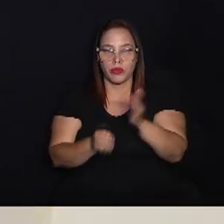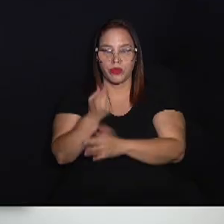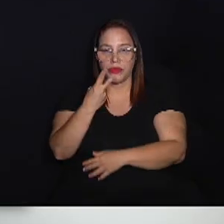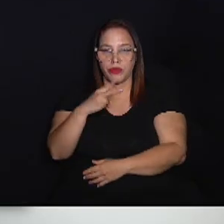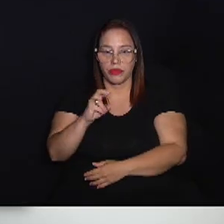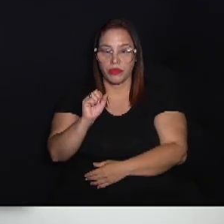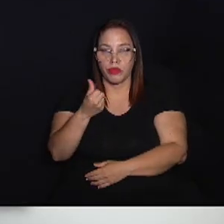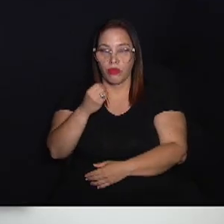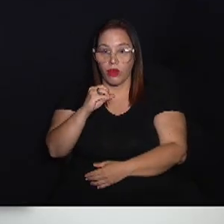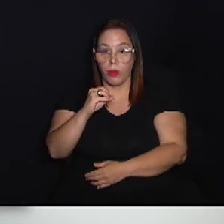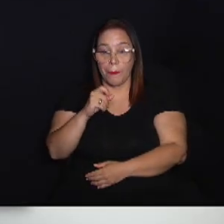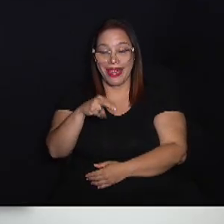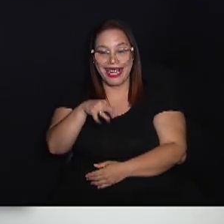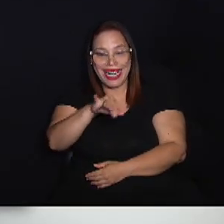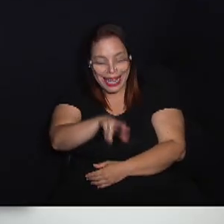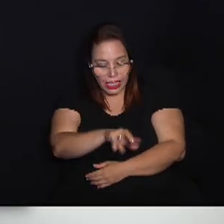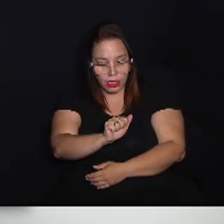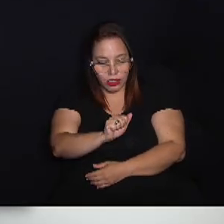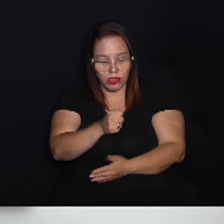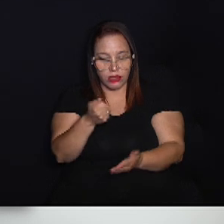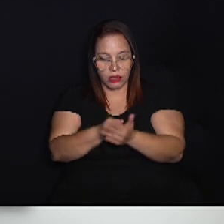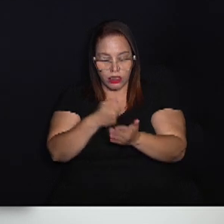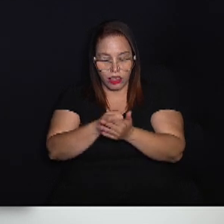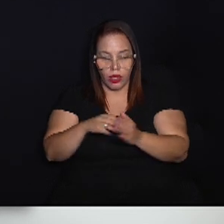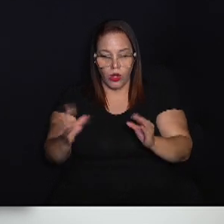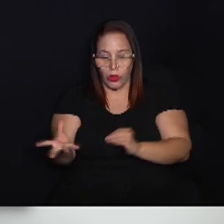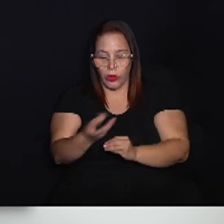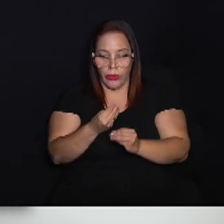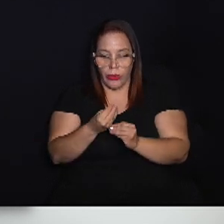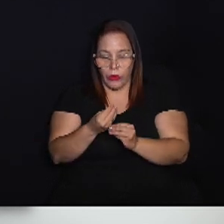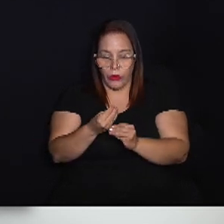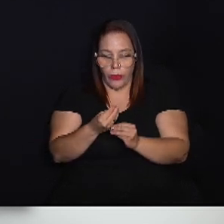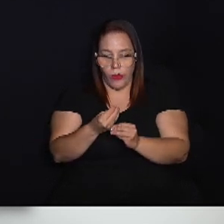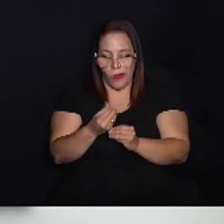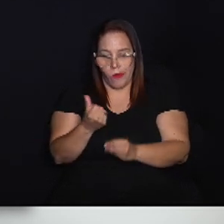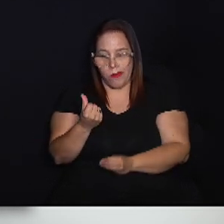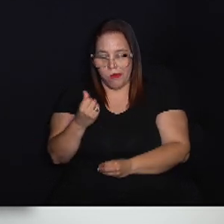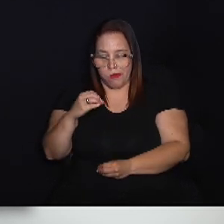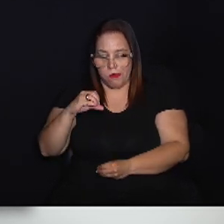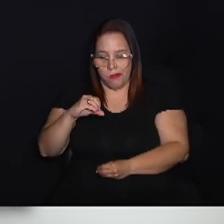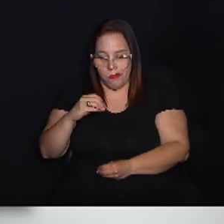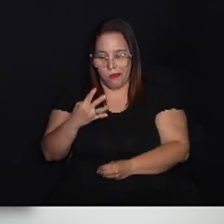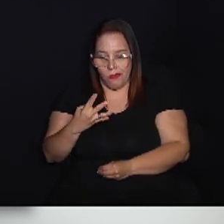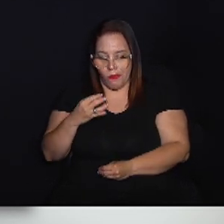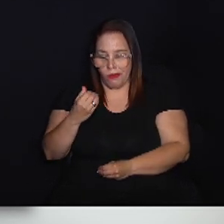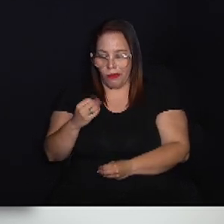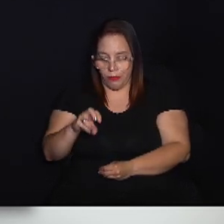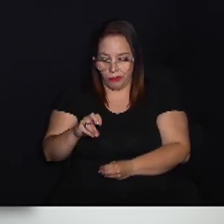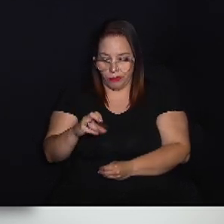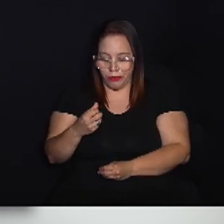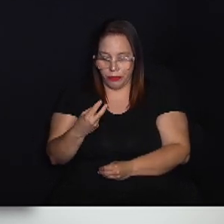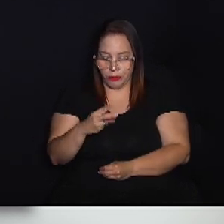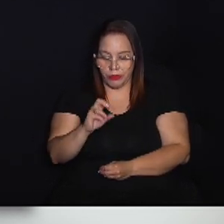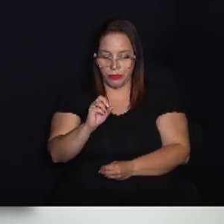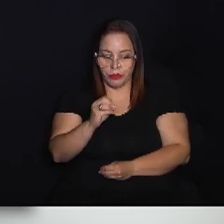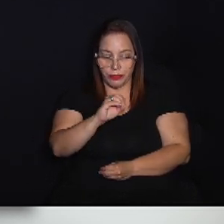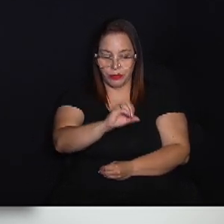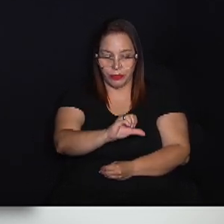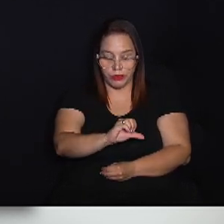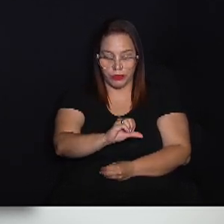2010. Perina, que atuou como artista plástico entre 1945 e